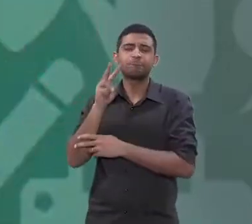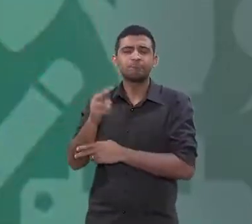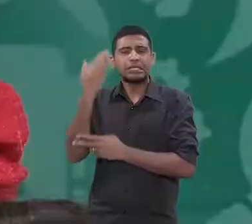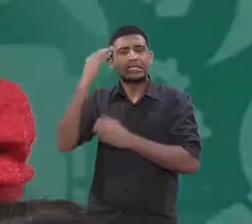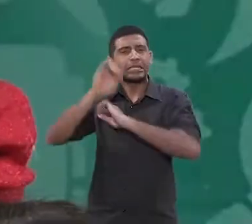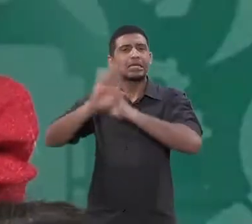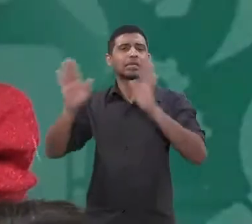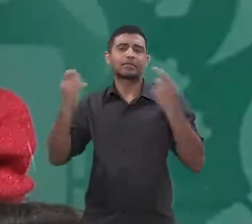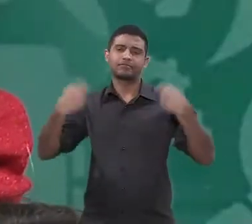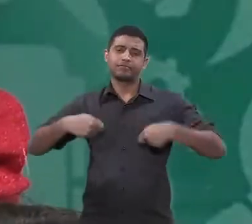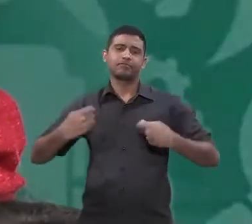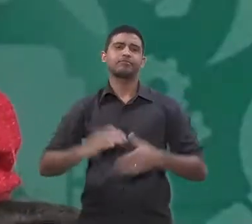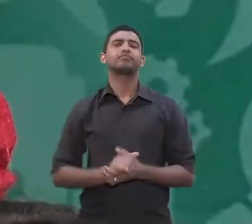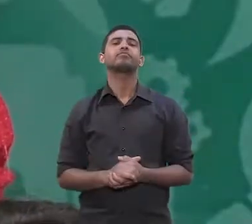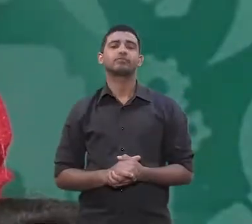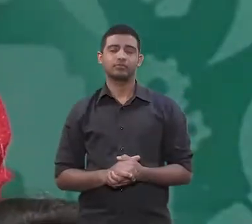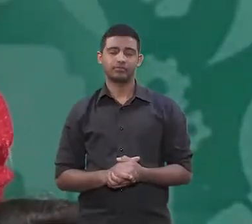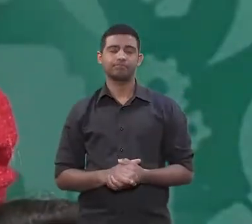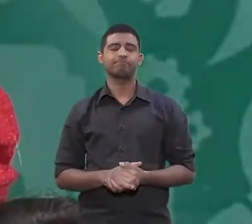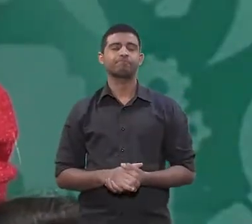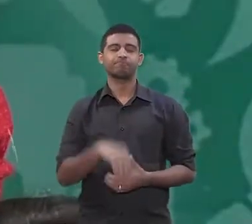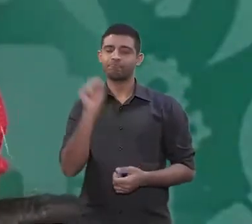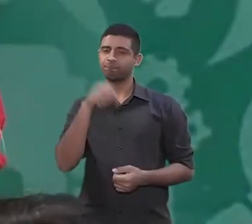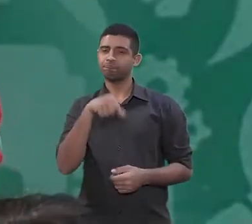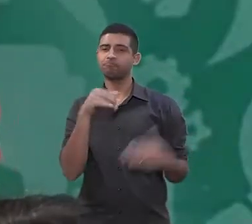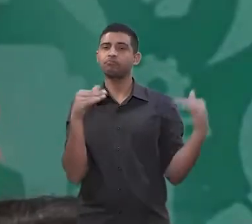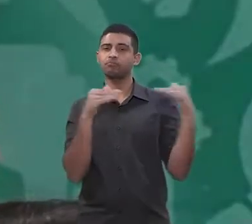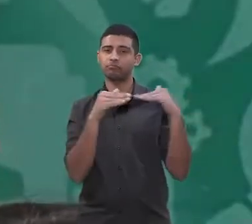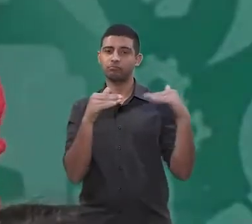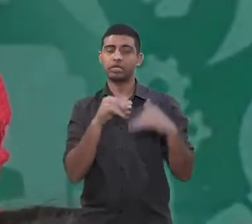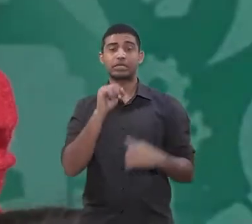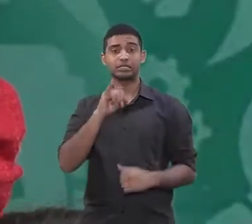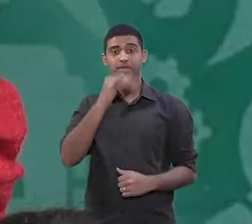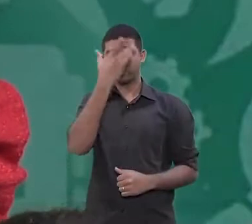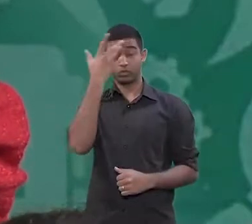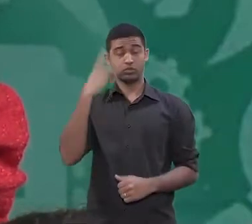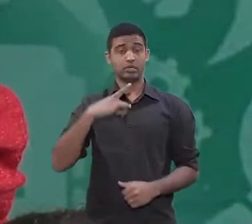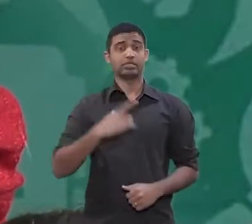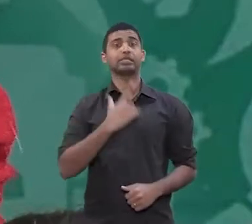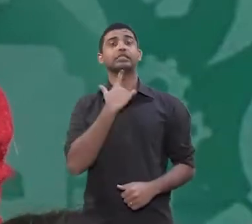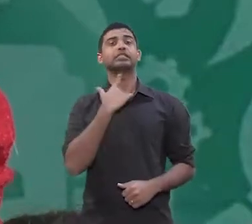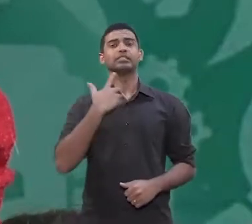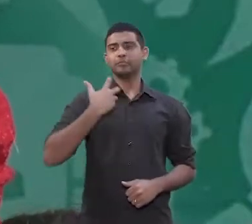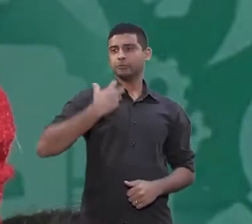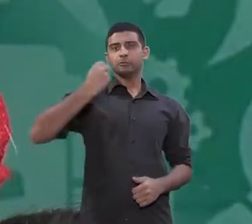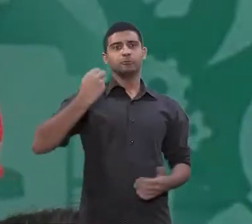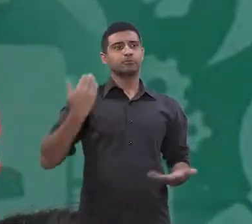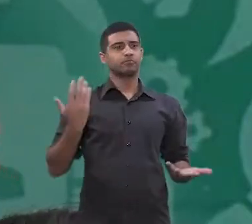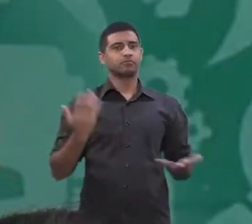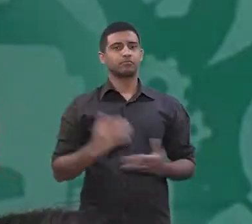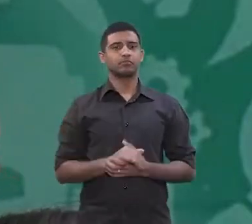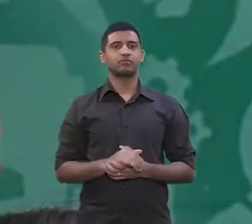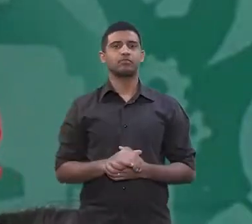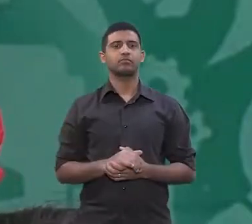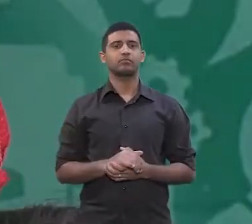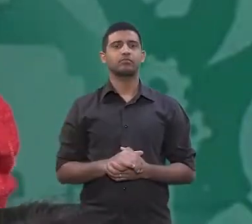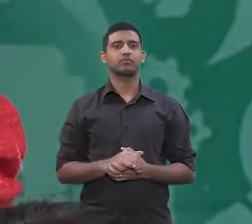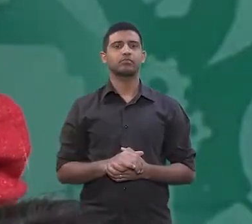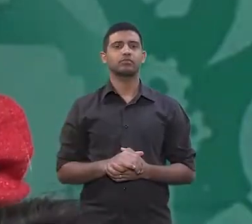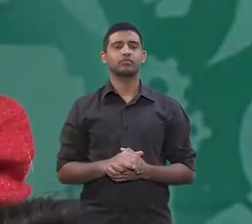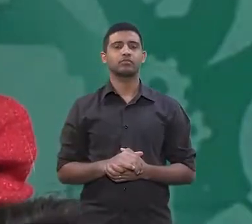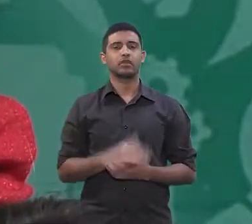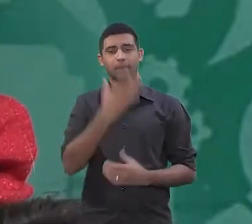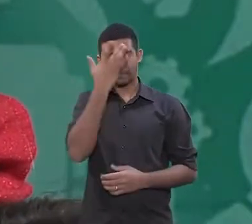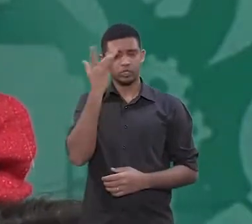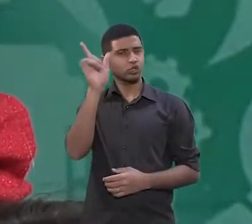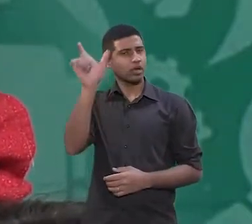pessoa. Isso mesmo. Uma pessoa que tem a intenção de tirar a sua vida, ela está usando isso